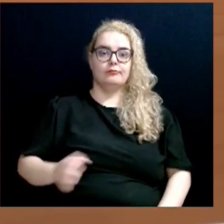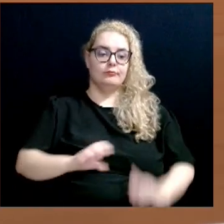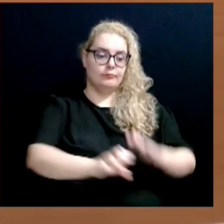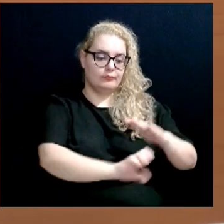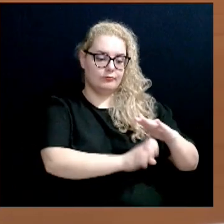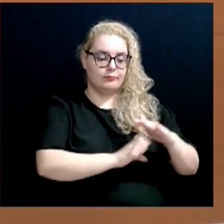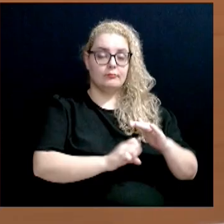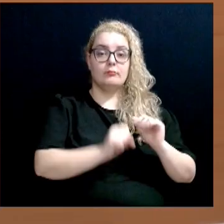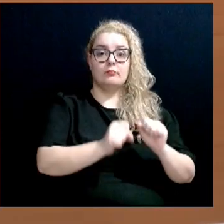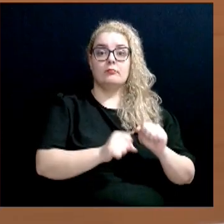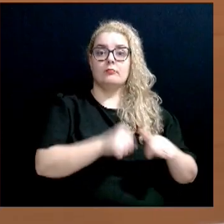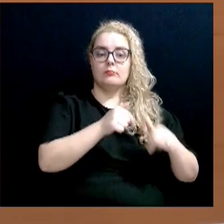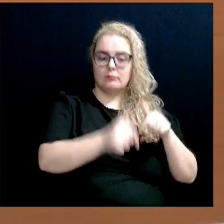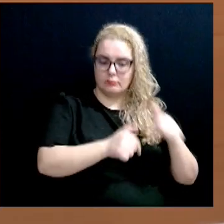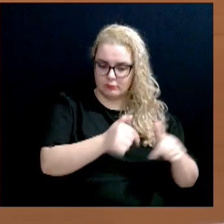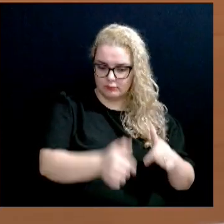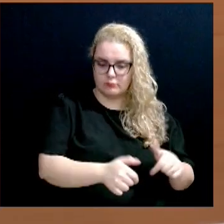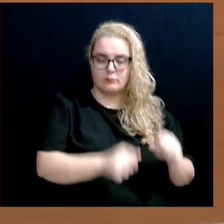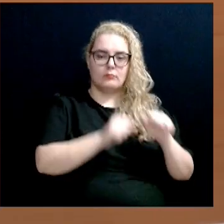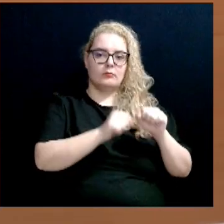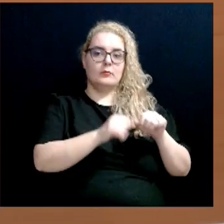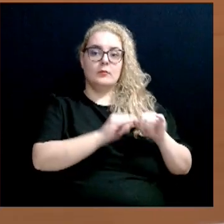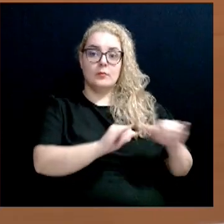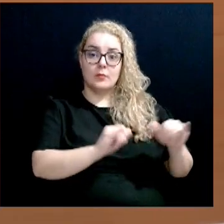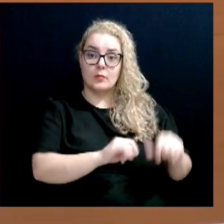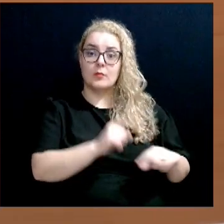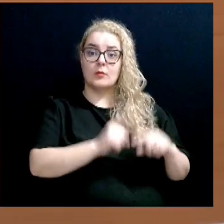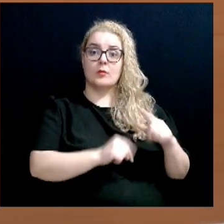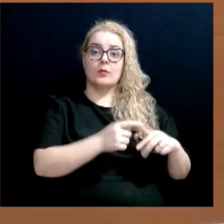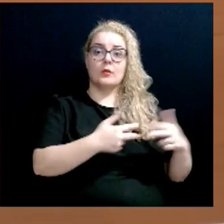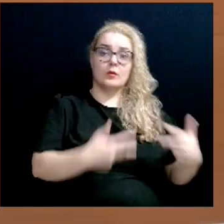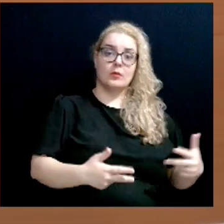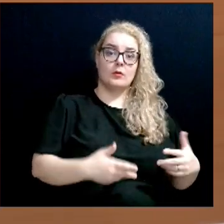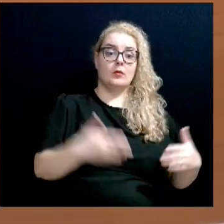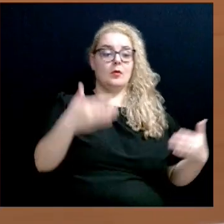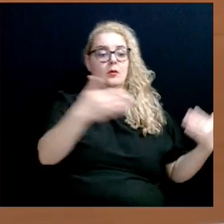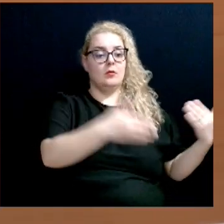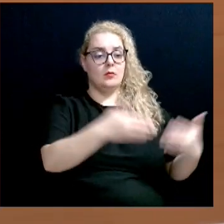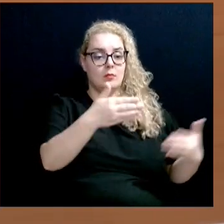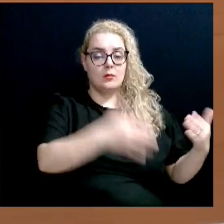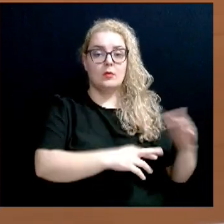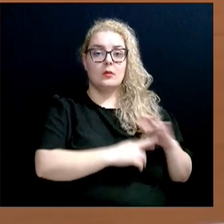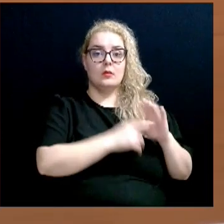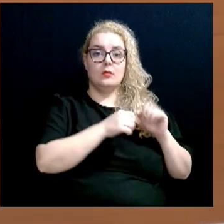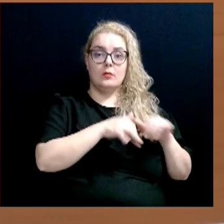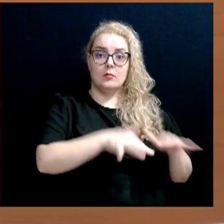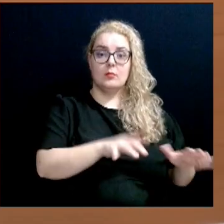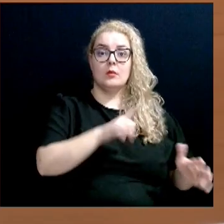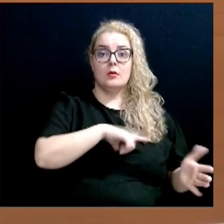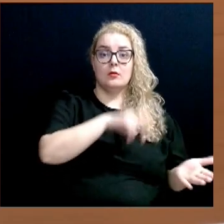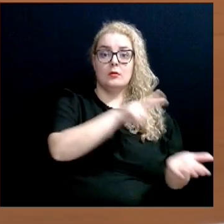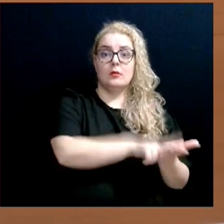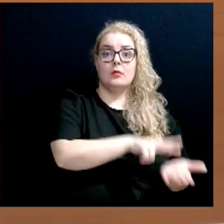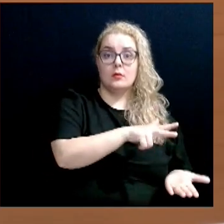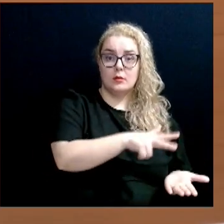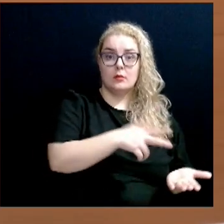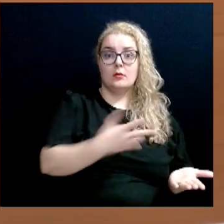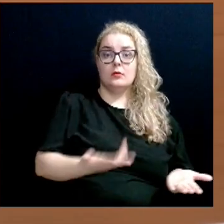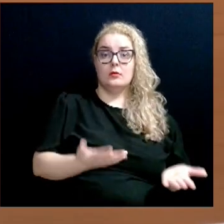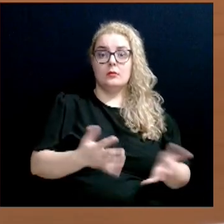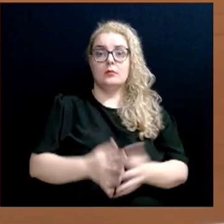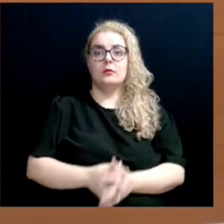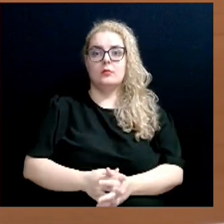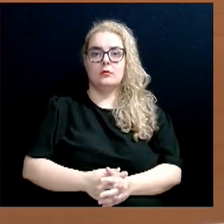operar, elas podem divulgar os seus produtos, elas participam de feira, elas têm regulamentação que ampara